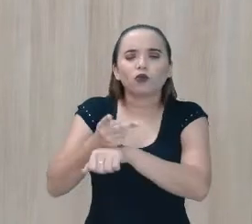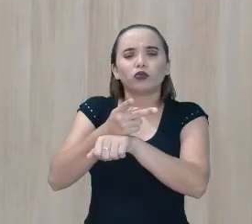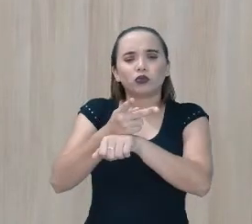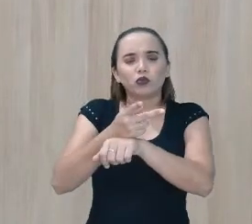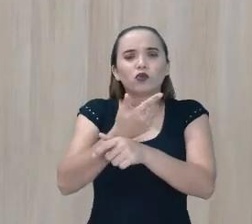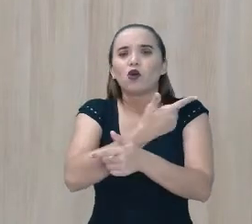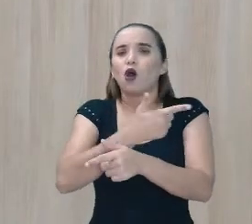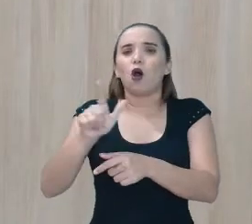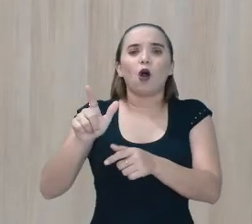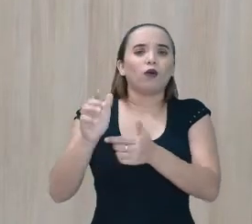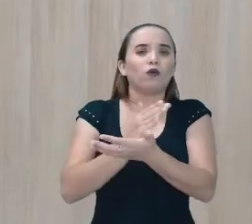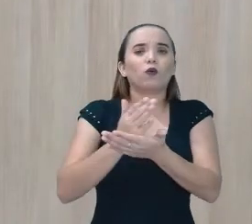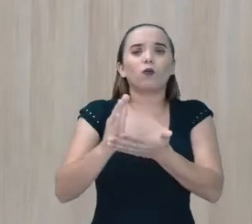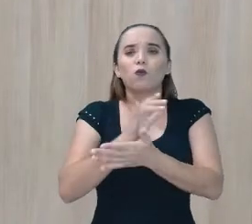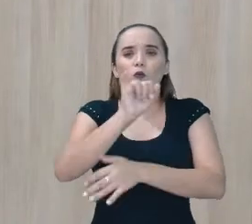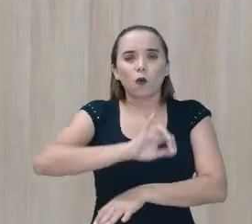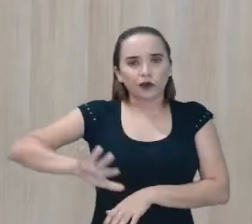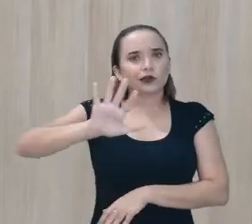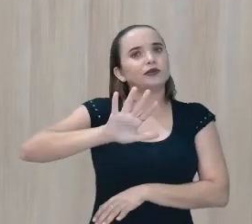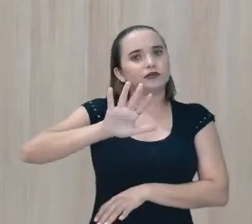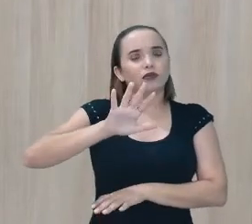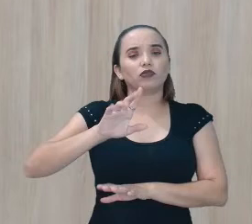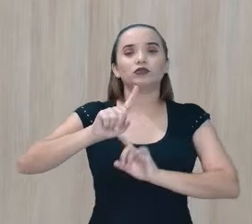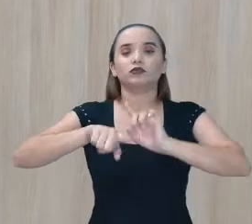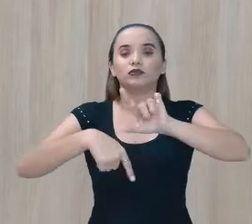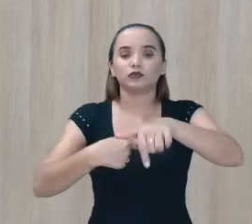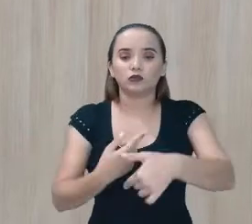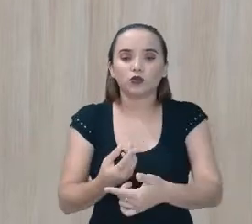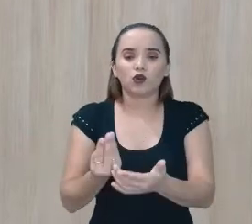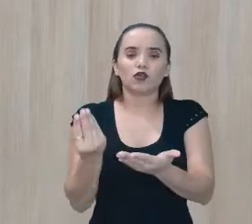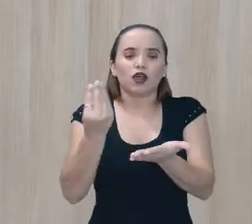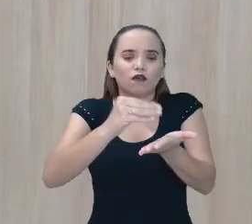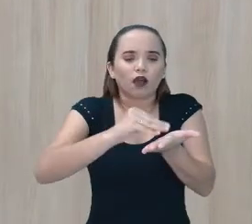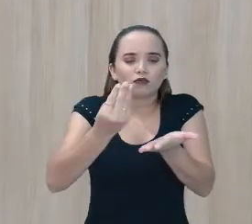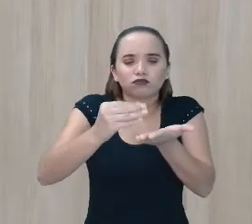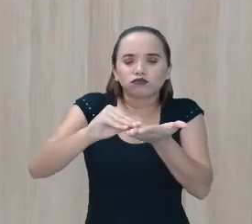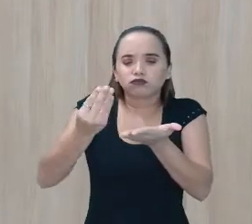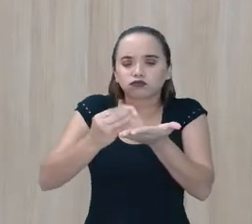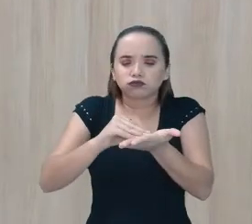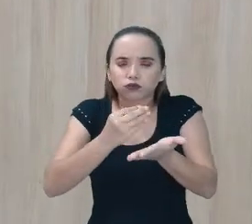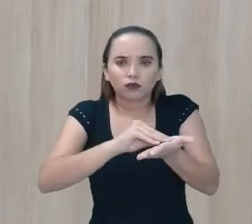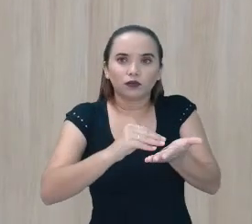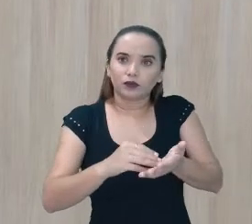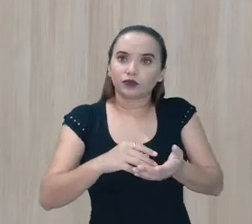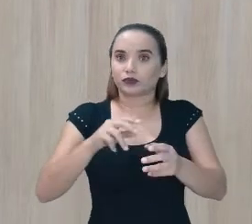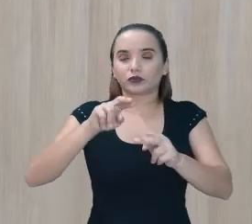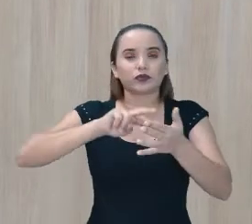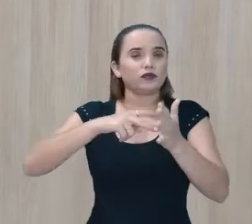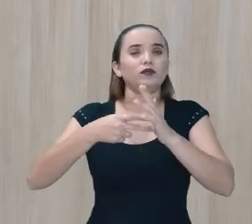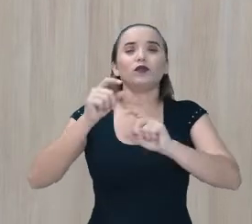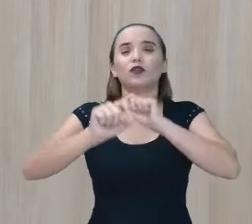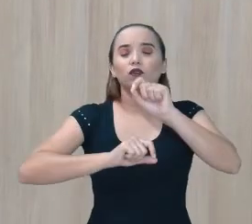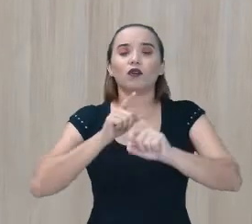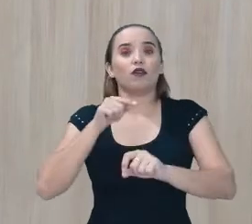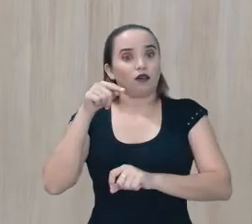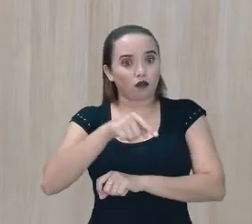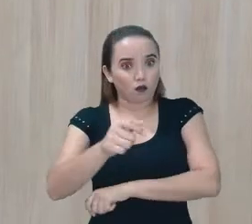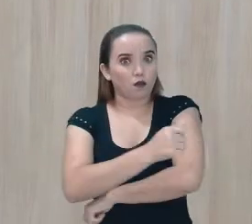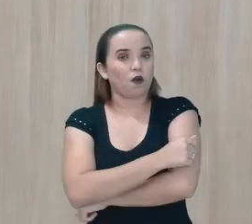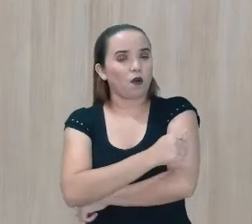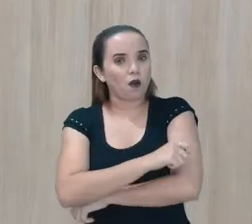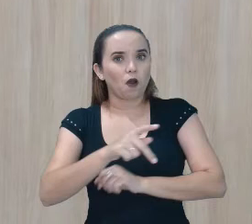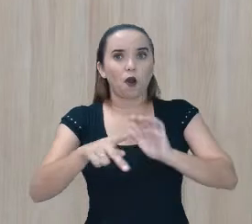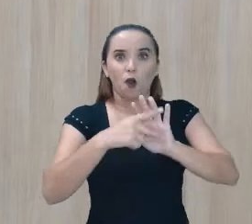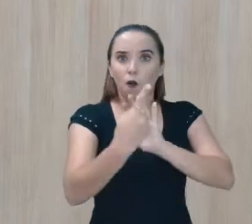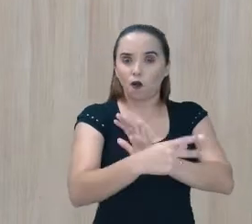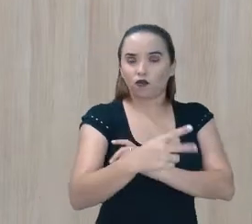algumas figuras. Então, a partir daí, eles já vão colando, ele mesmo vai estar confeccionando, ele vai estar escolhendo, vai